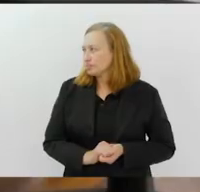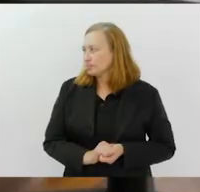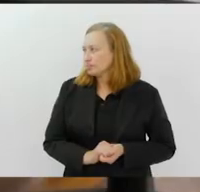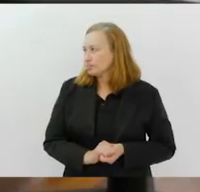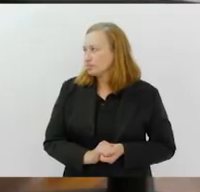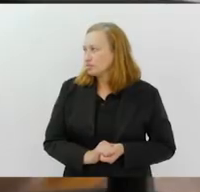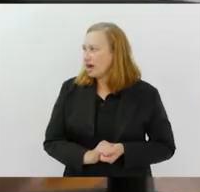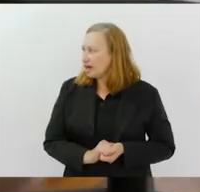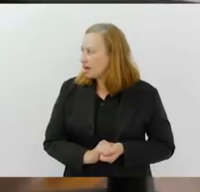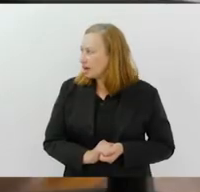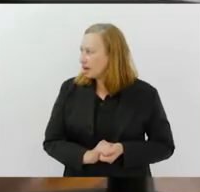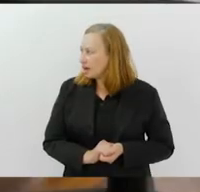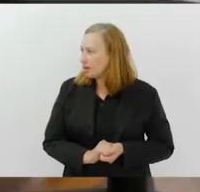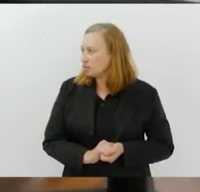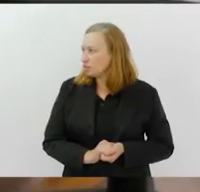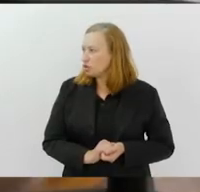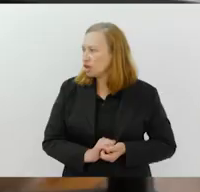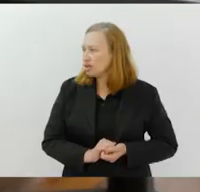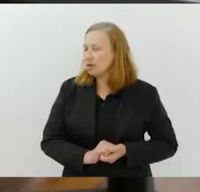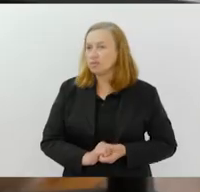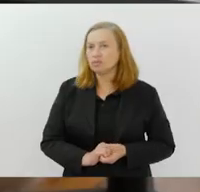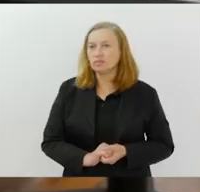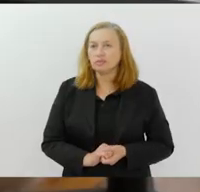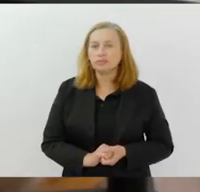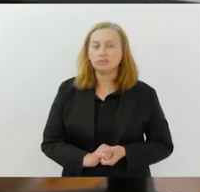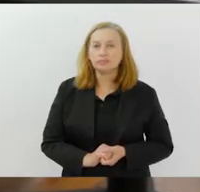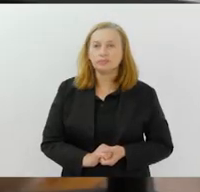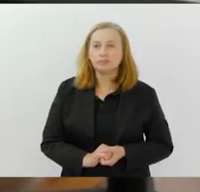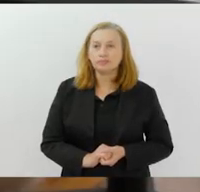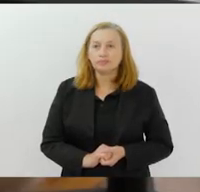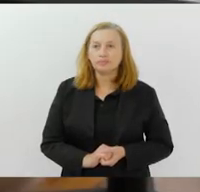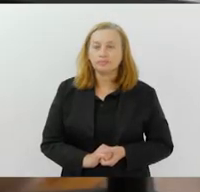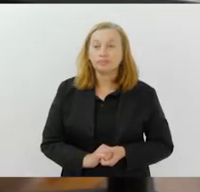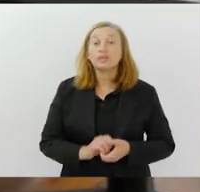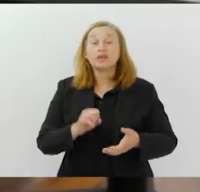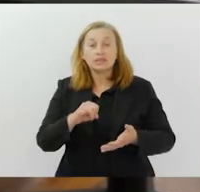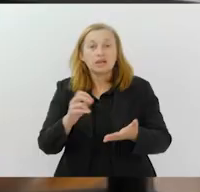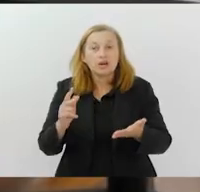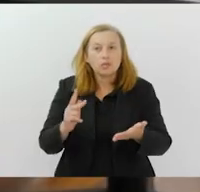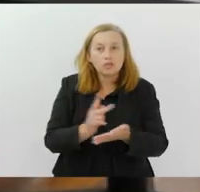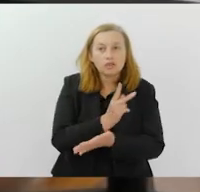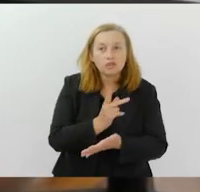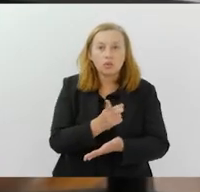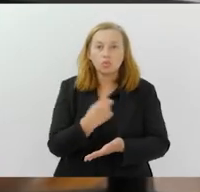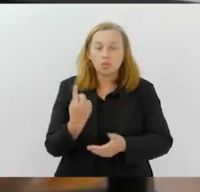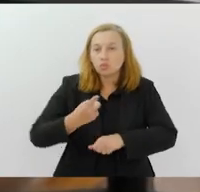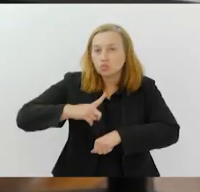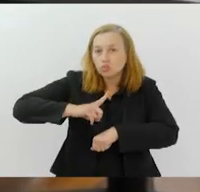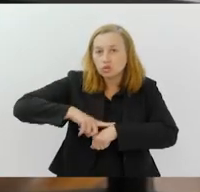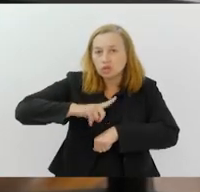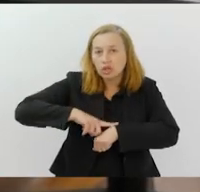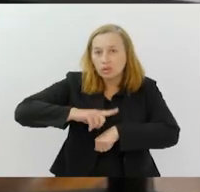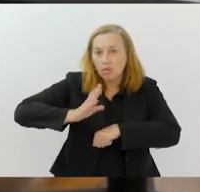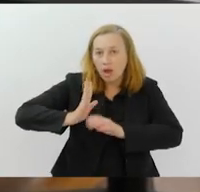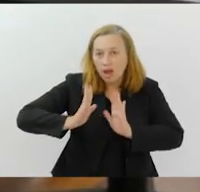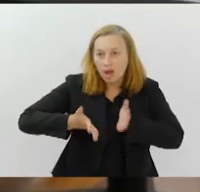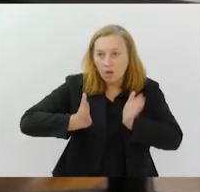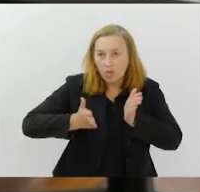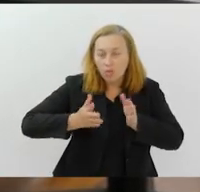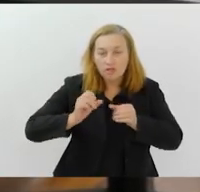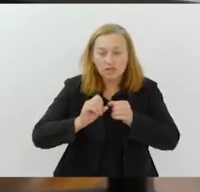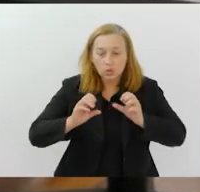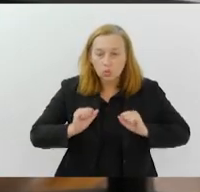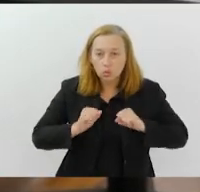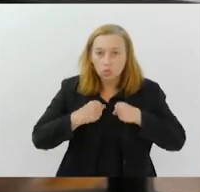é quase que secular mas se aconteceu nosso tempo agora fazer todo o